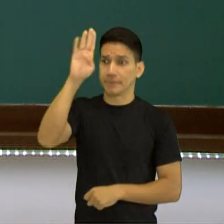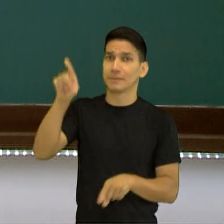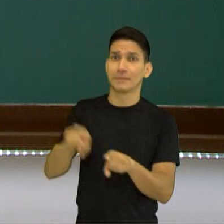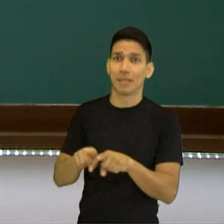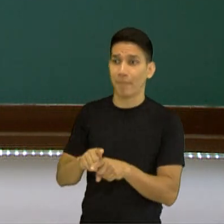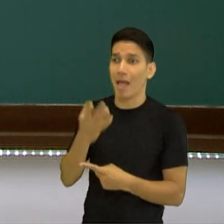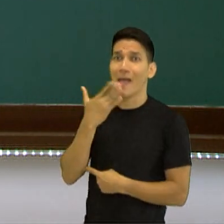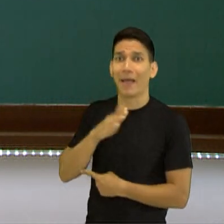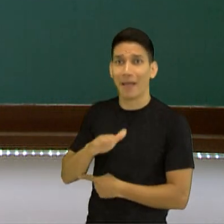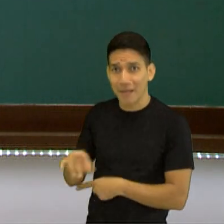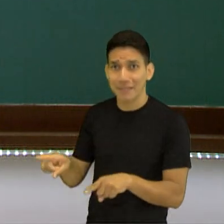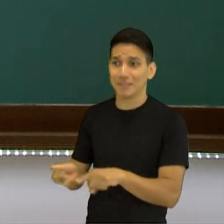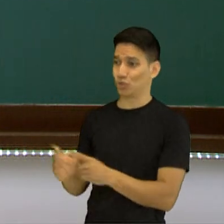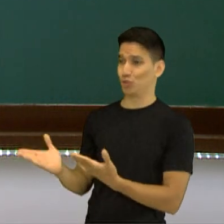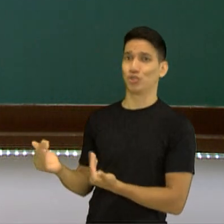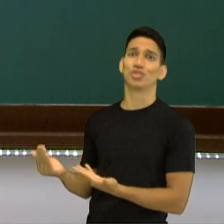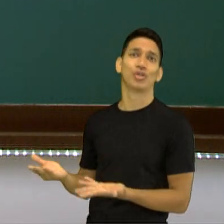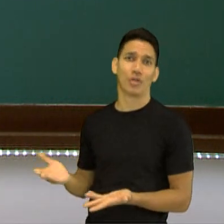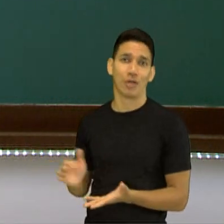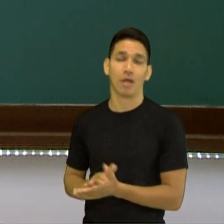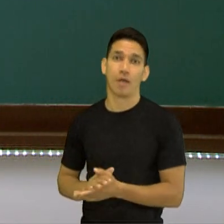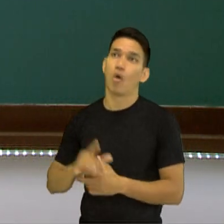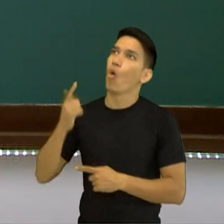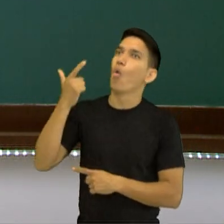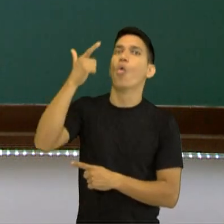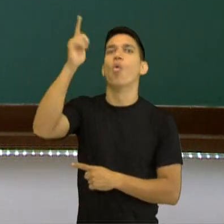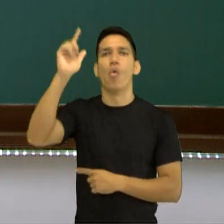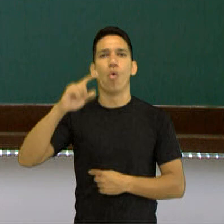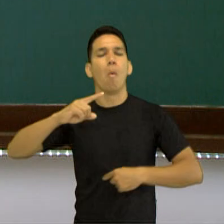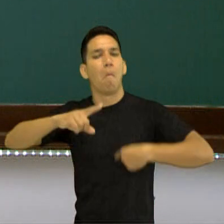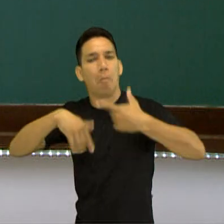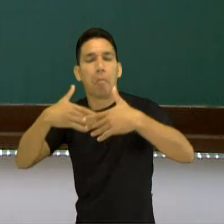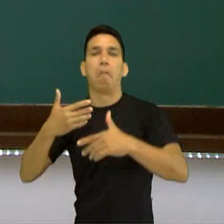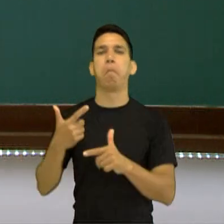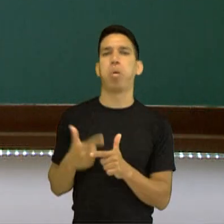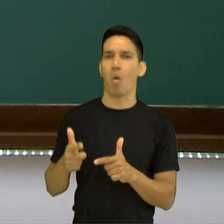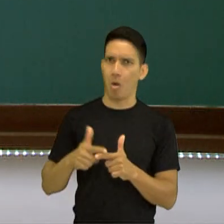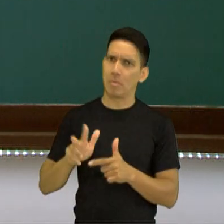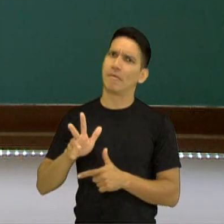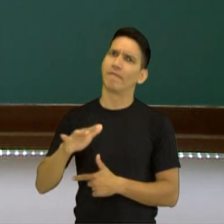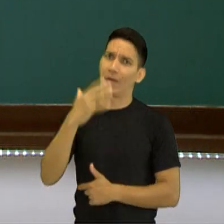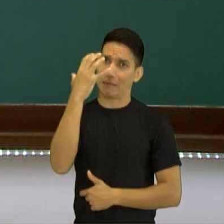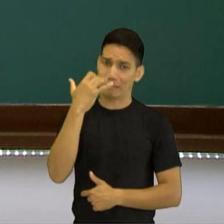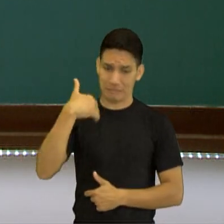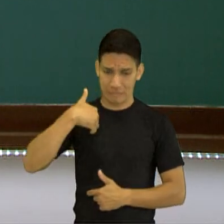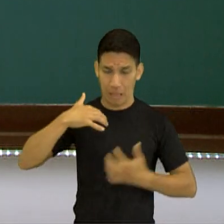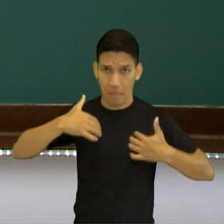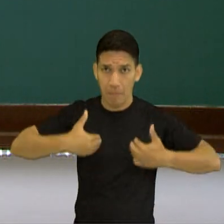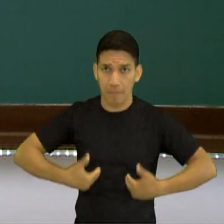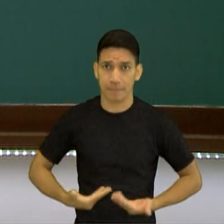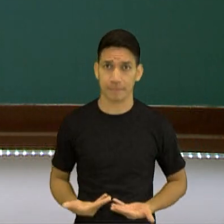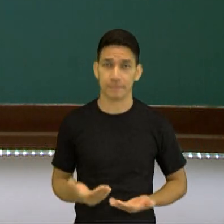jovens. Um problema que vai acarretar outras consequências sérias para o organismo.